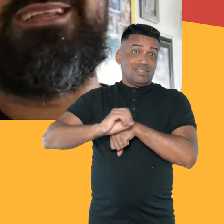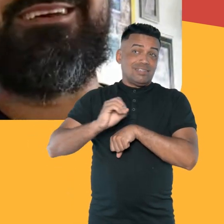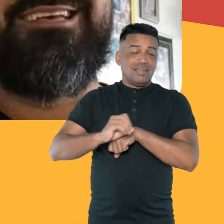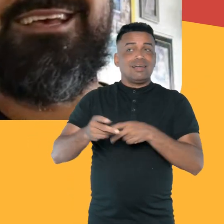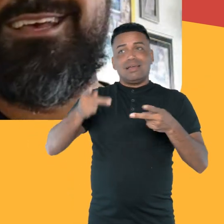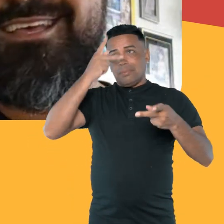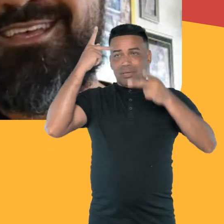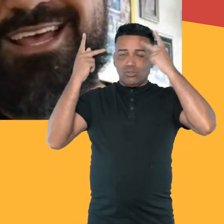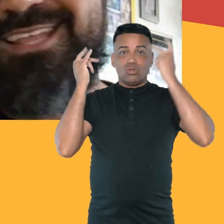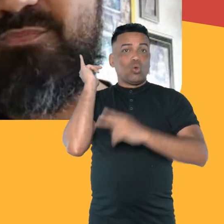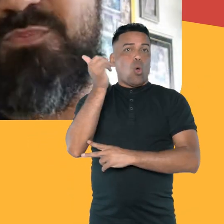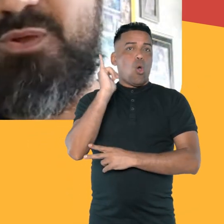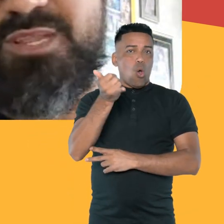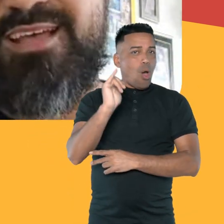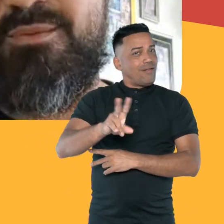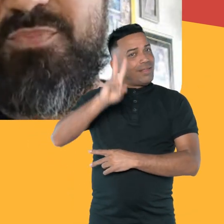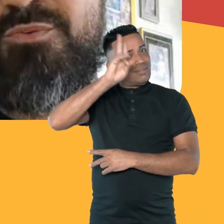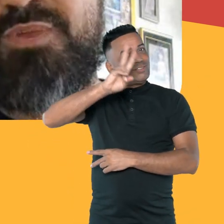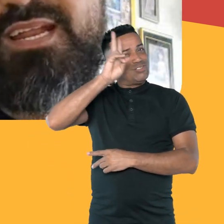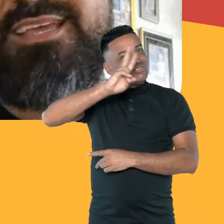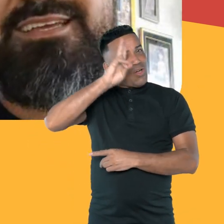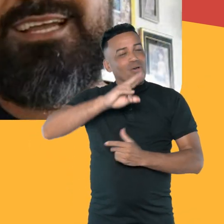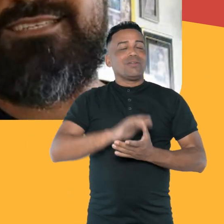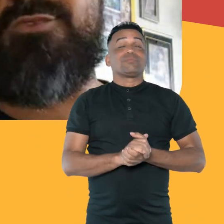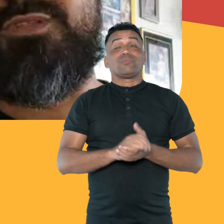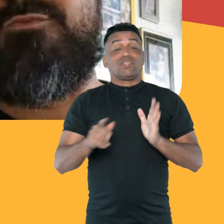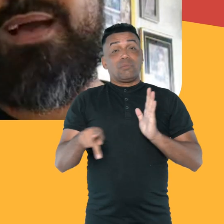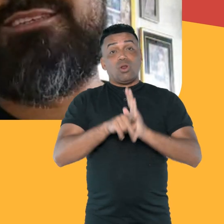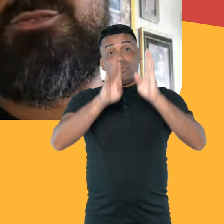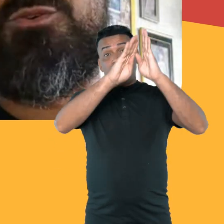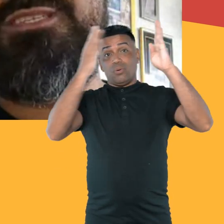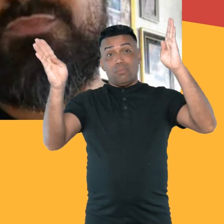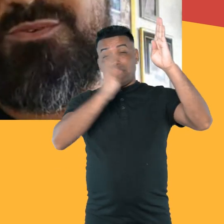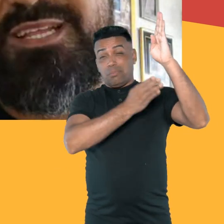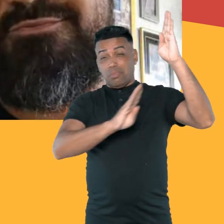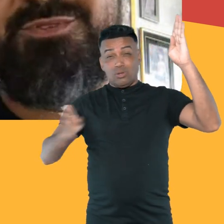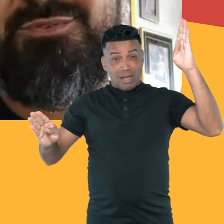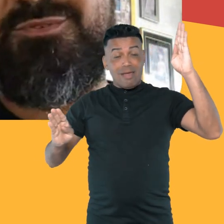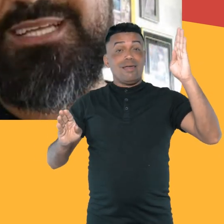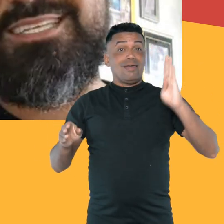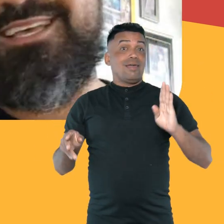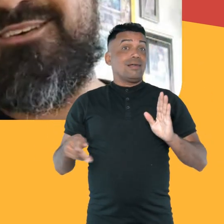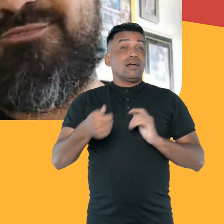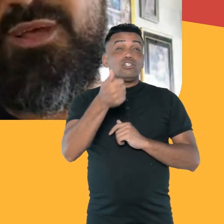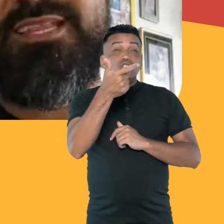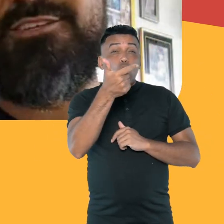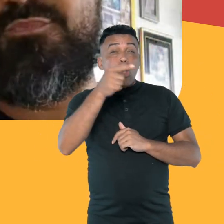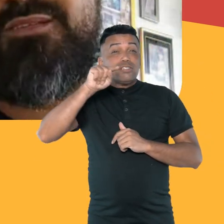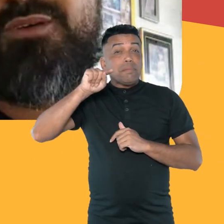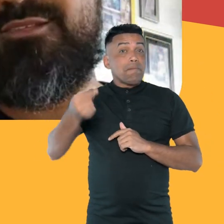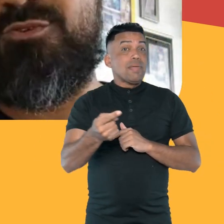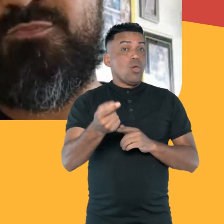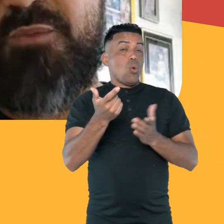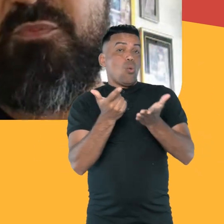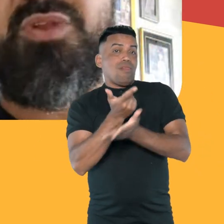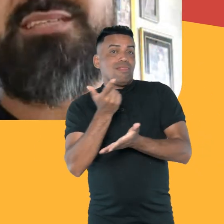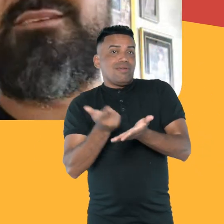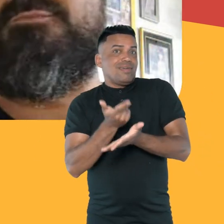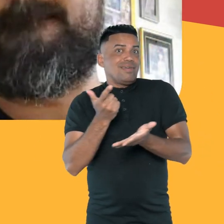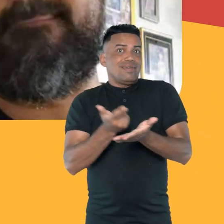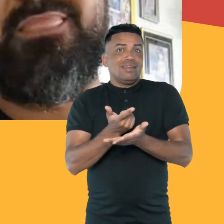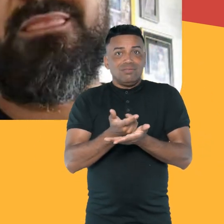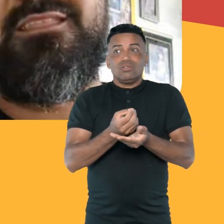de história, e além da biblioteca própria, né, que já conta com mais de 12 mil livros no acervo e atendimento gratuito